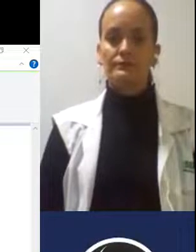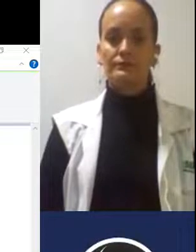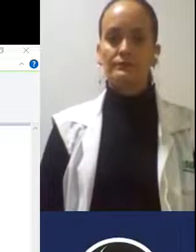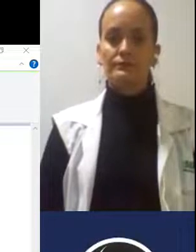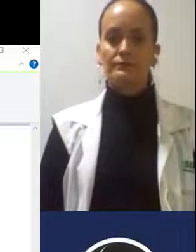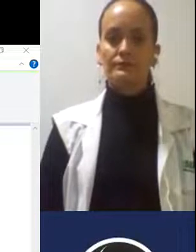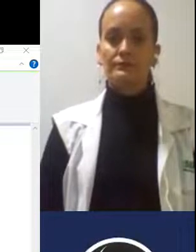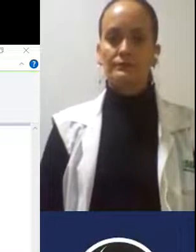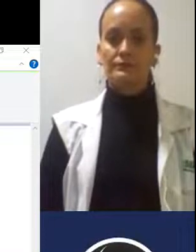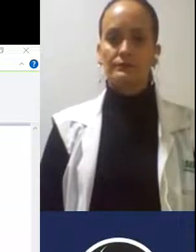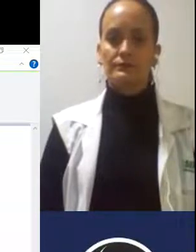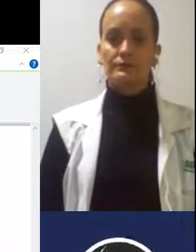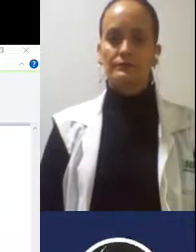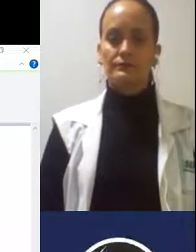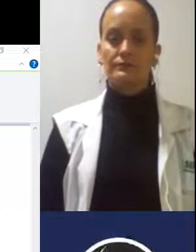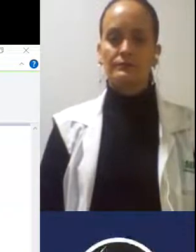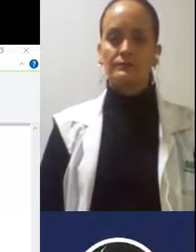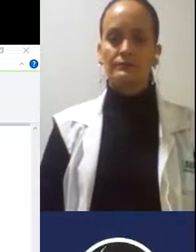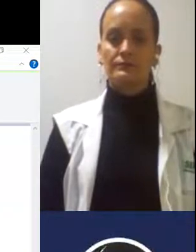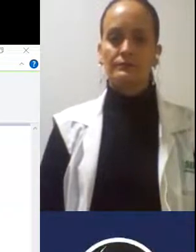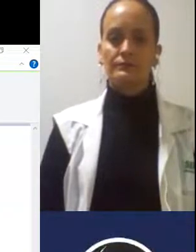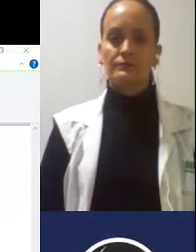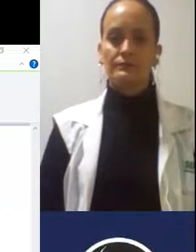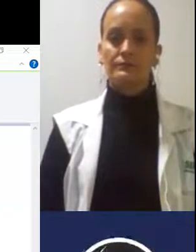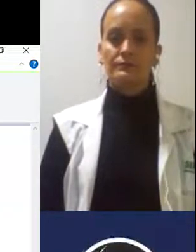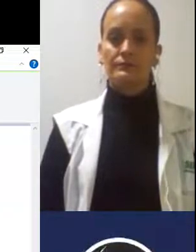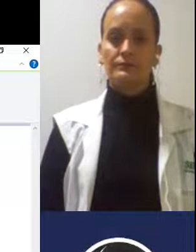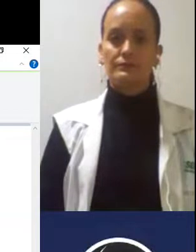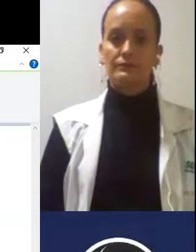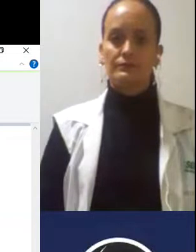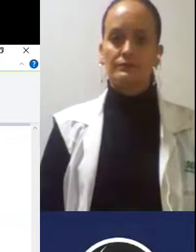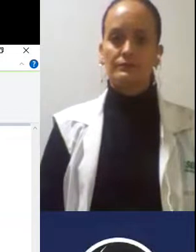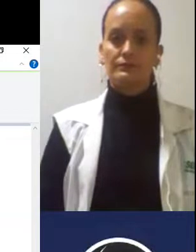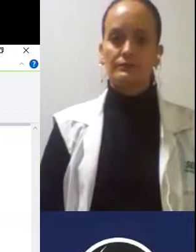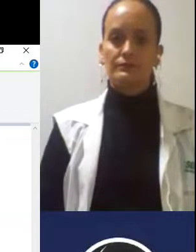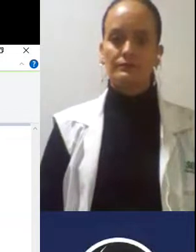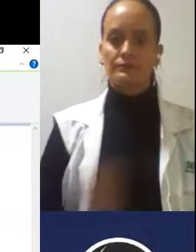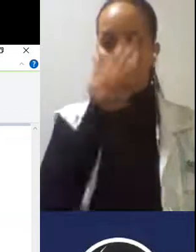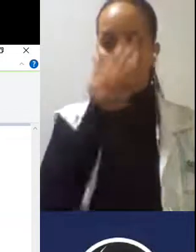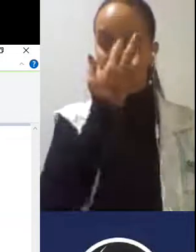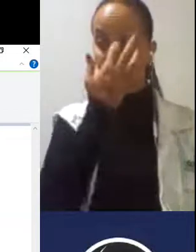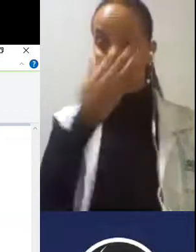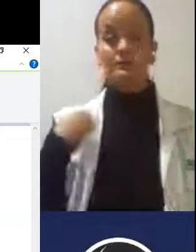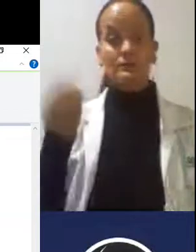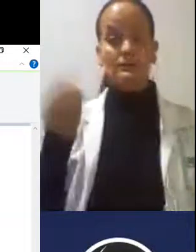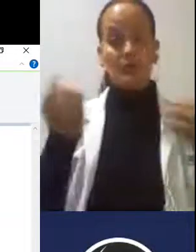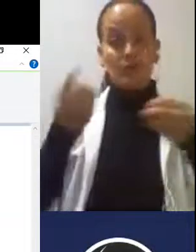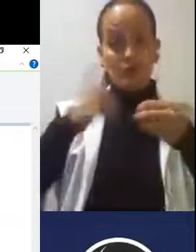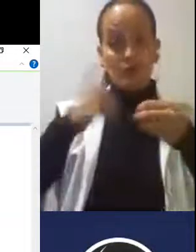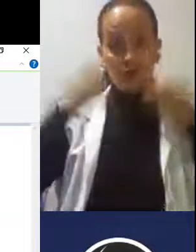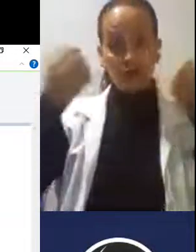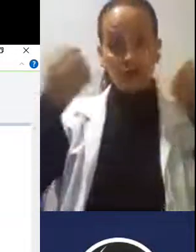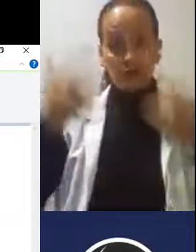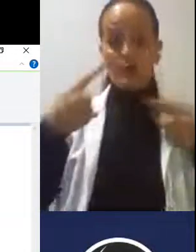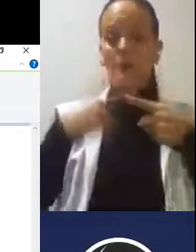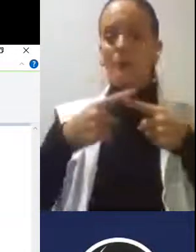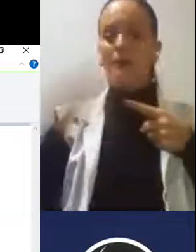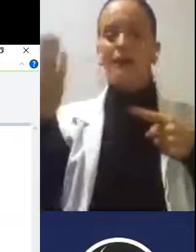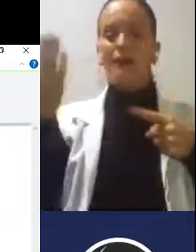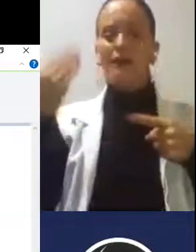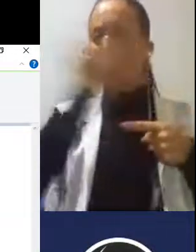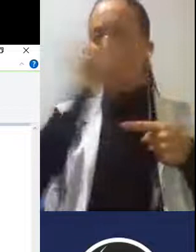habilitarem o áudio só quando for fazer pergunta. Vou explicar aqui novamente, então. Voltar lá na resistência em série.